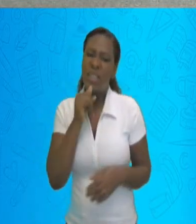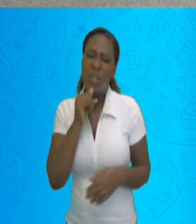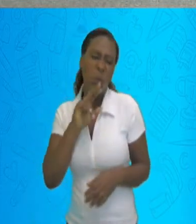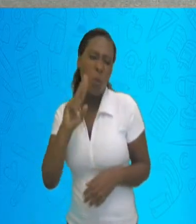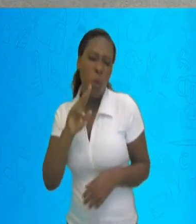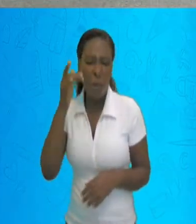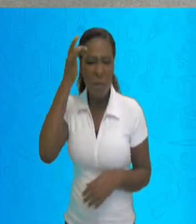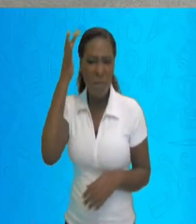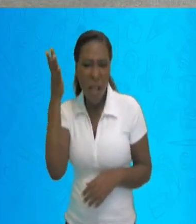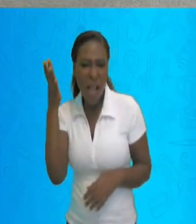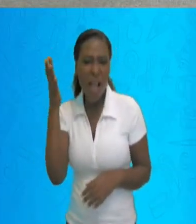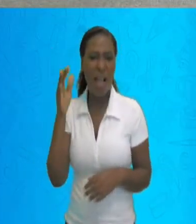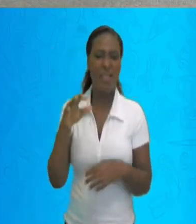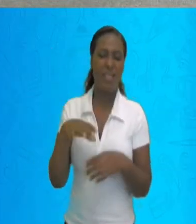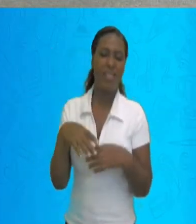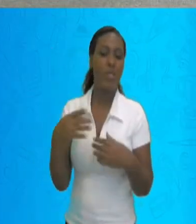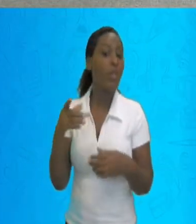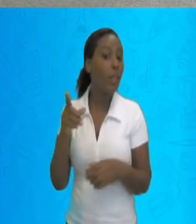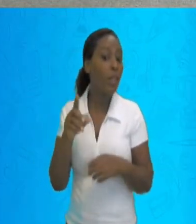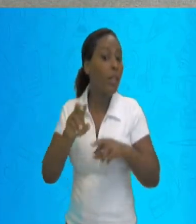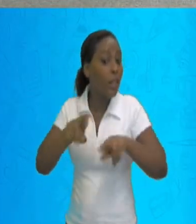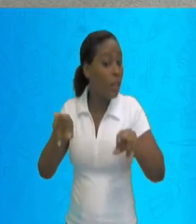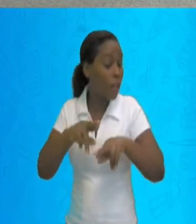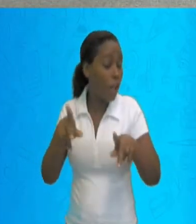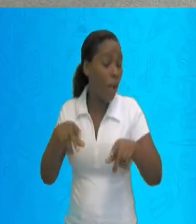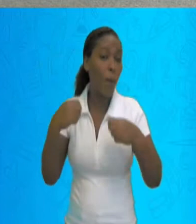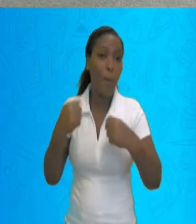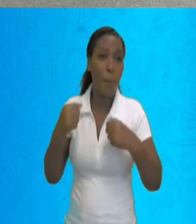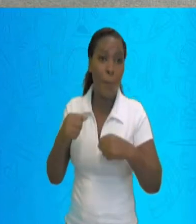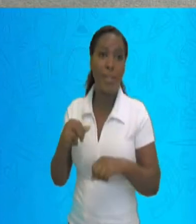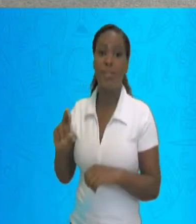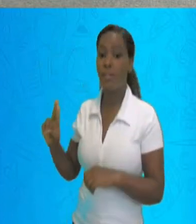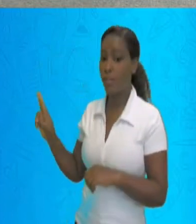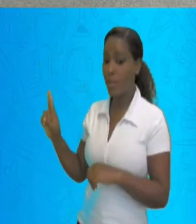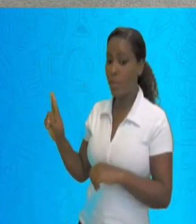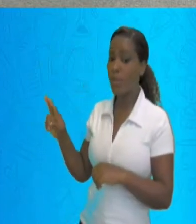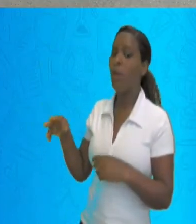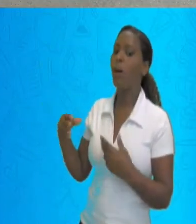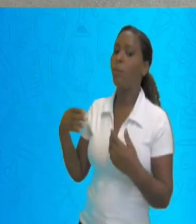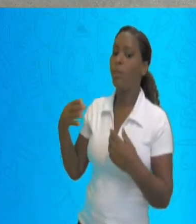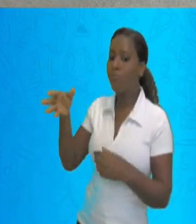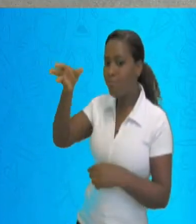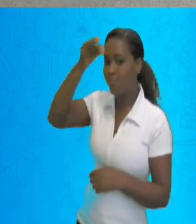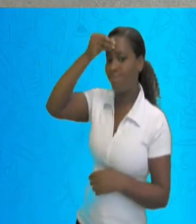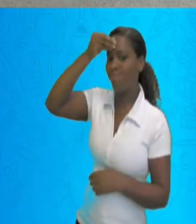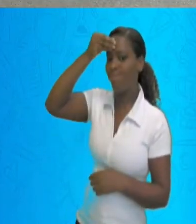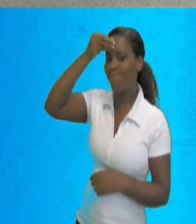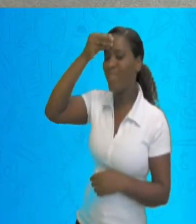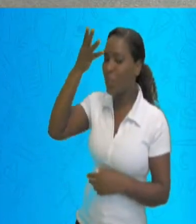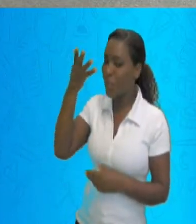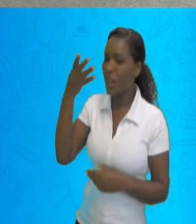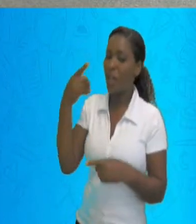precisa de nos adaptar, precisamos adaptar para esses nomes um pouquinho mais complexos,